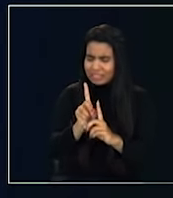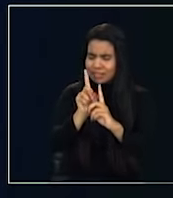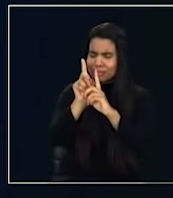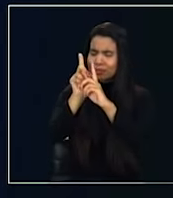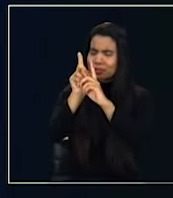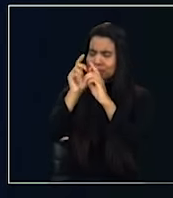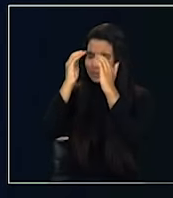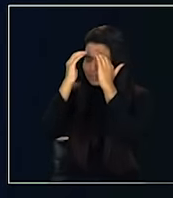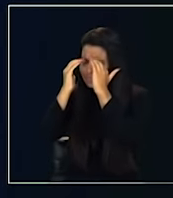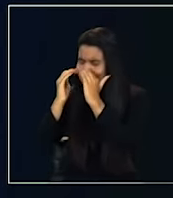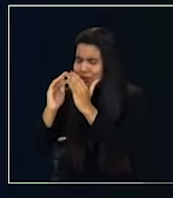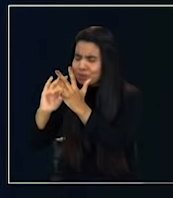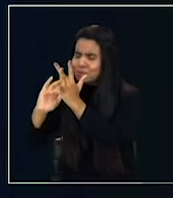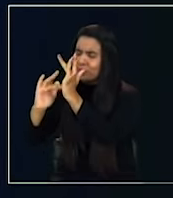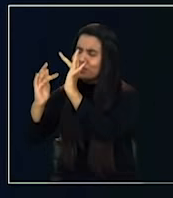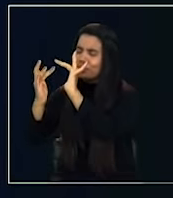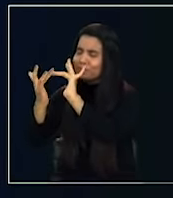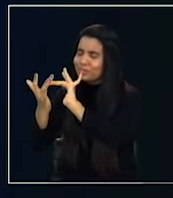seguindo